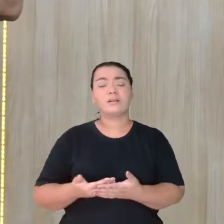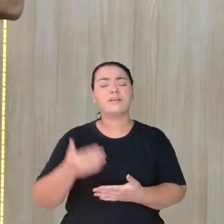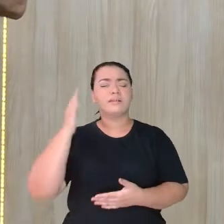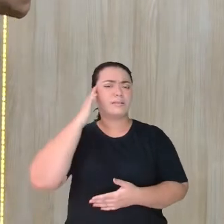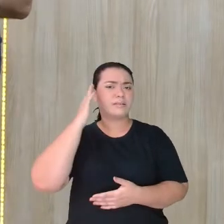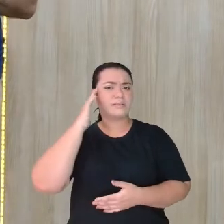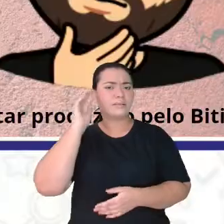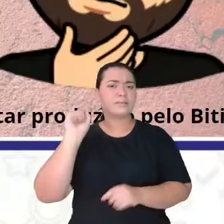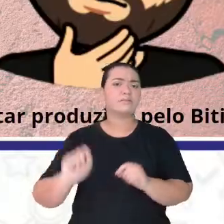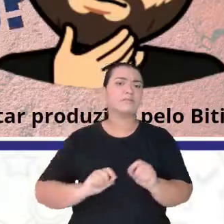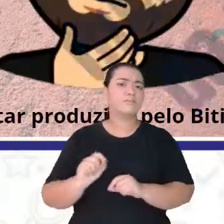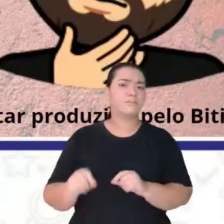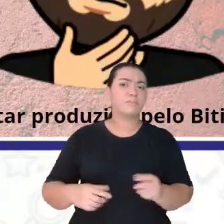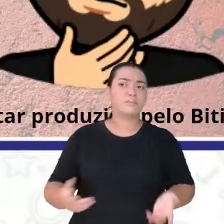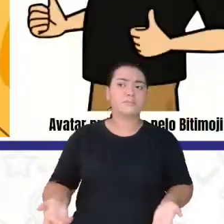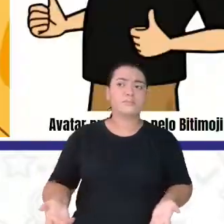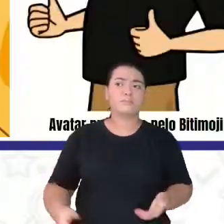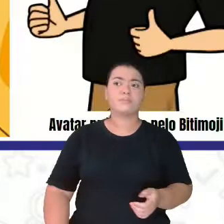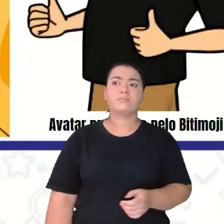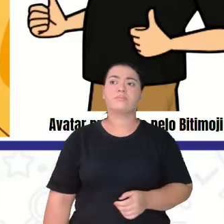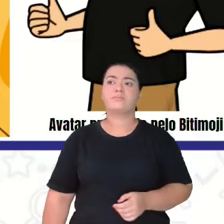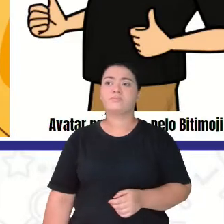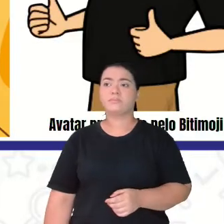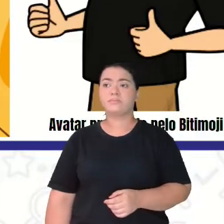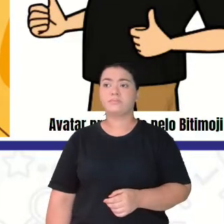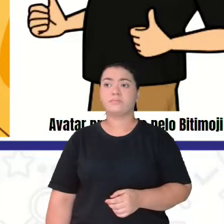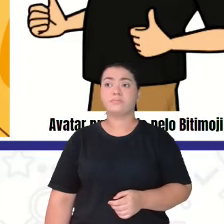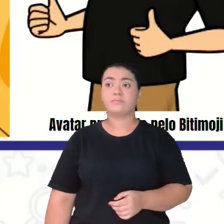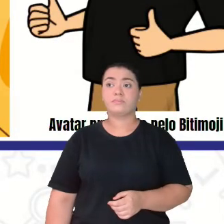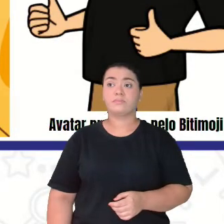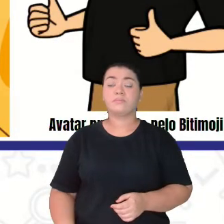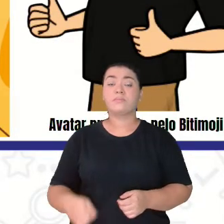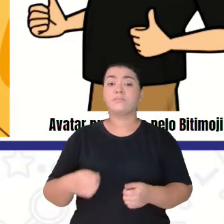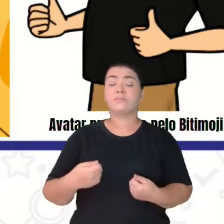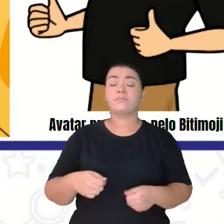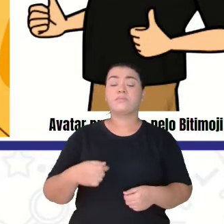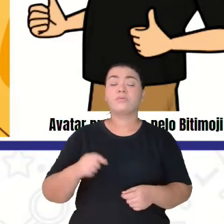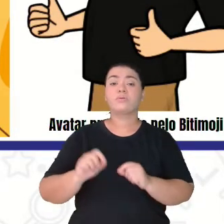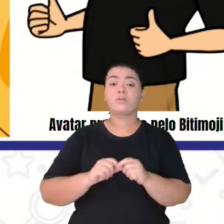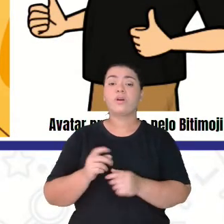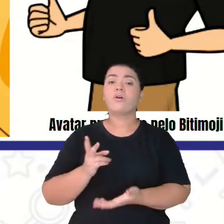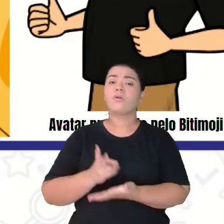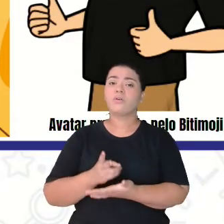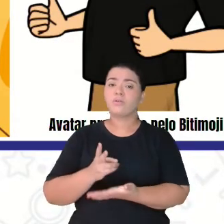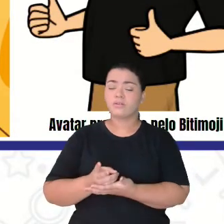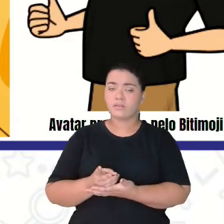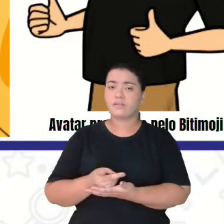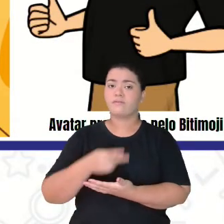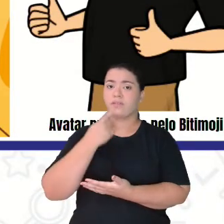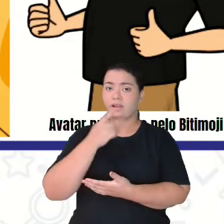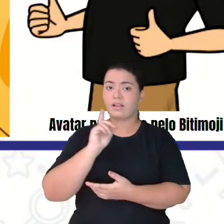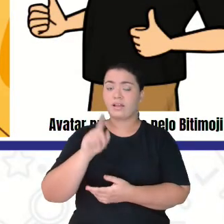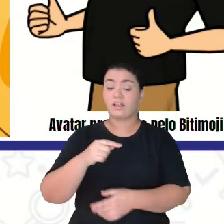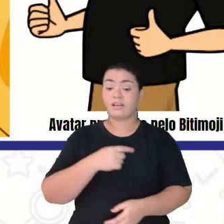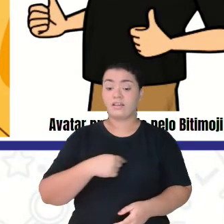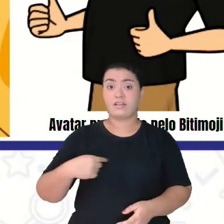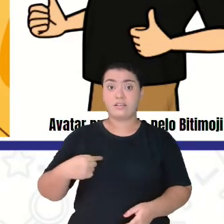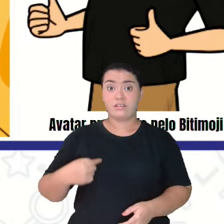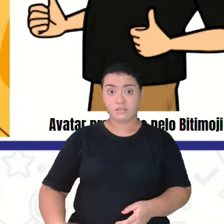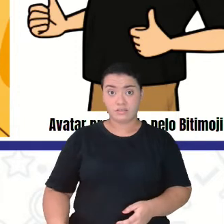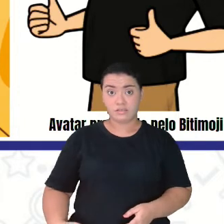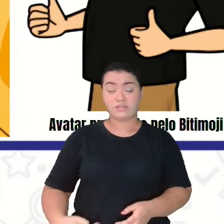hoje? E aí, ó, o que é que a gente vai tentar entender hoje? Vamos continuar falando um pouquinho mais sobre a